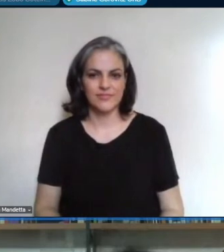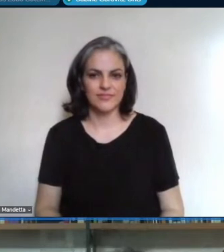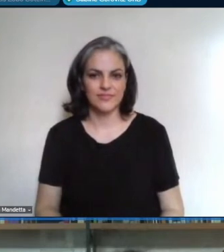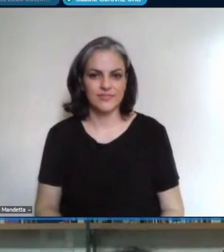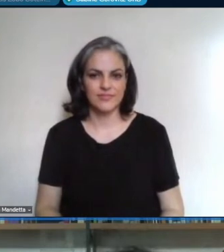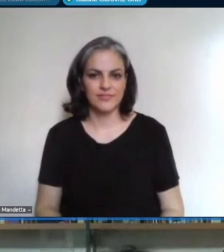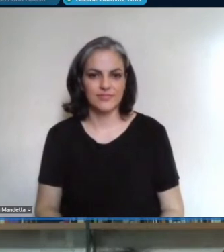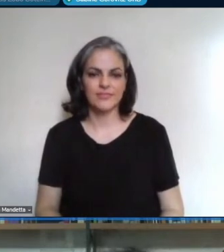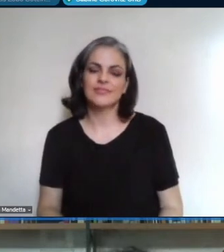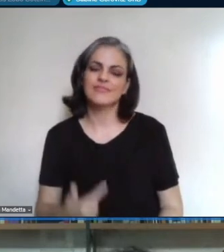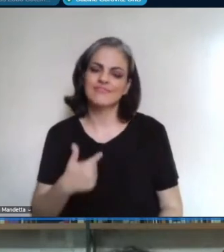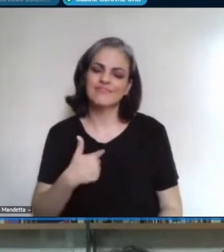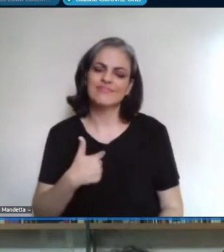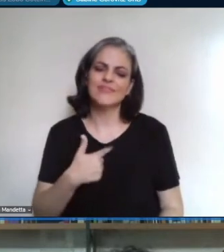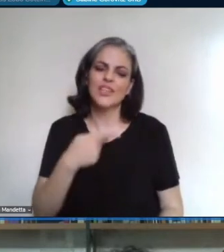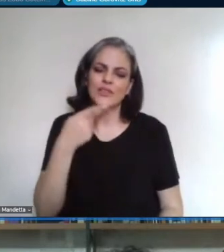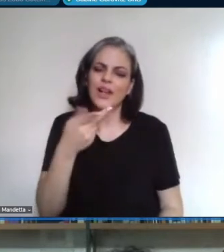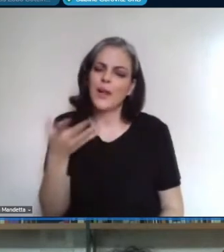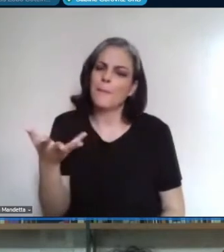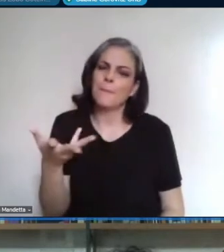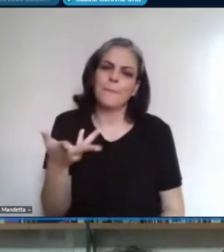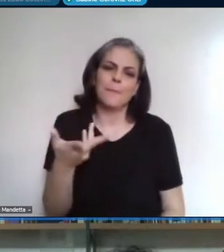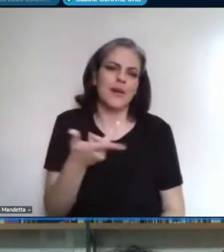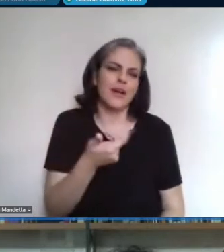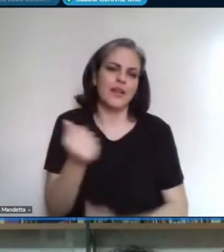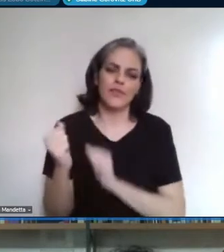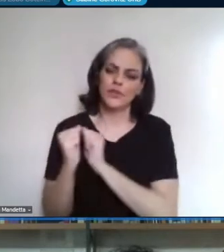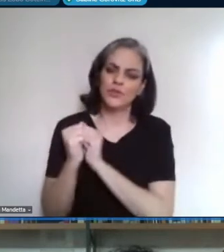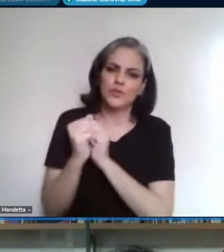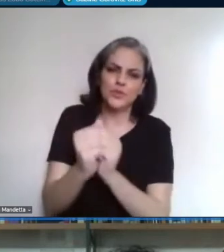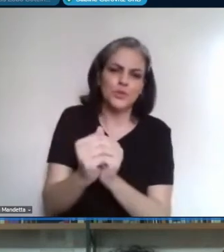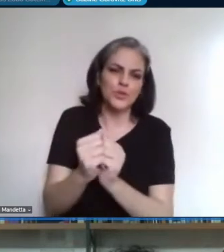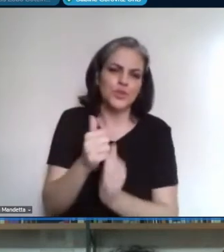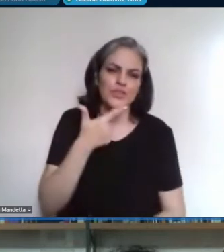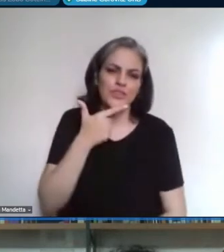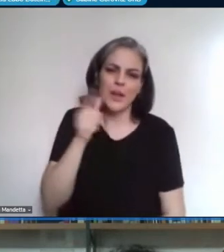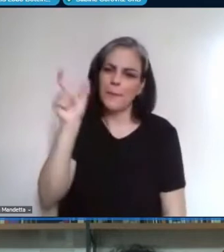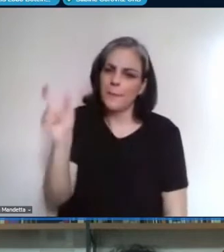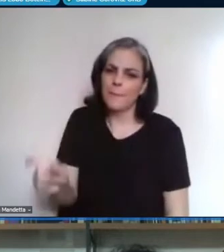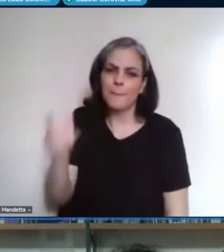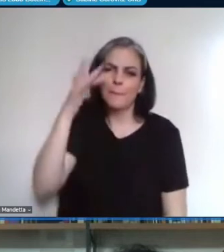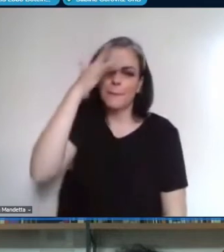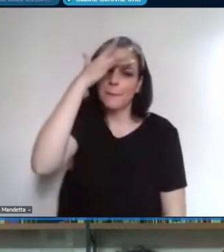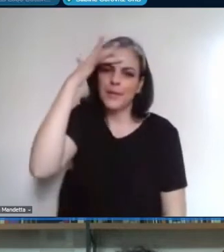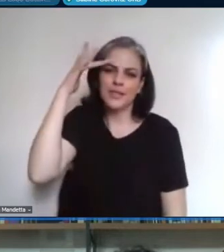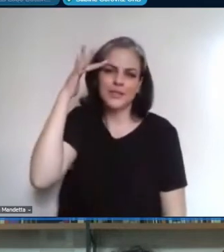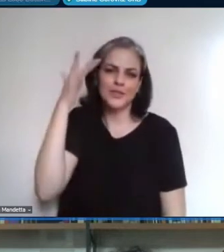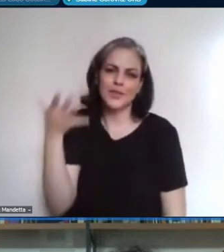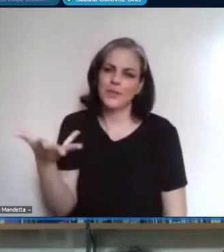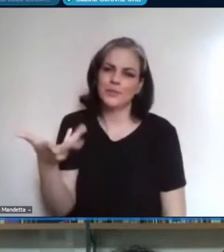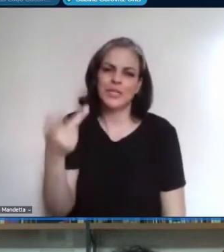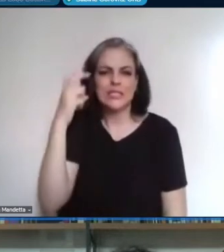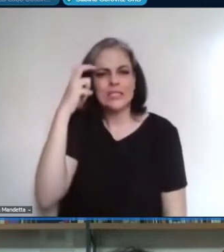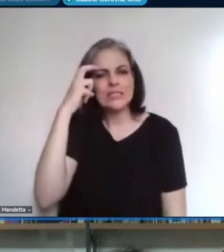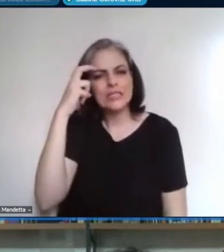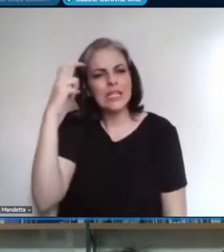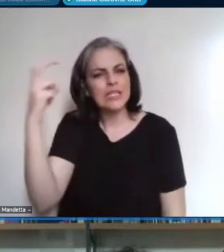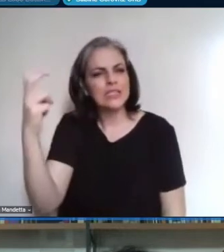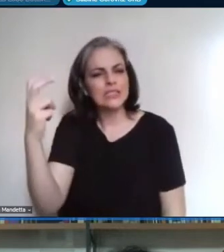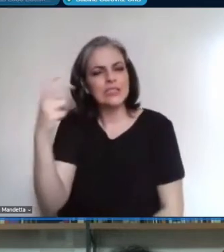maravilhoso acompanhar a França, uma pessoa maravilhosa, rigorosa, inteligente,